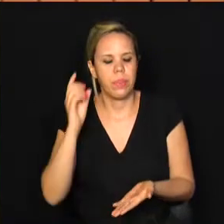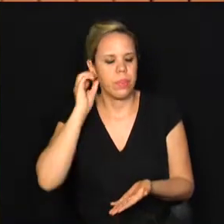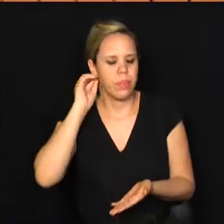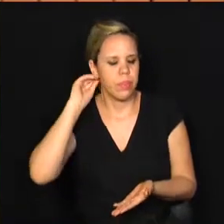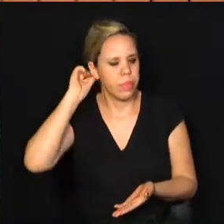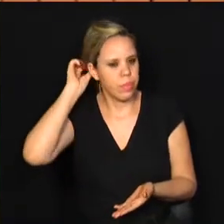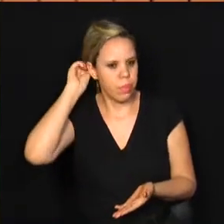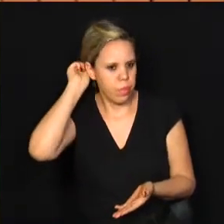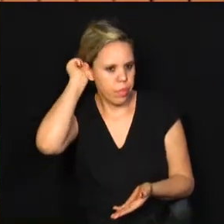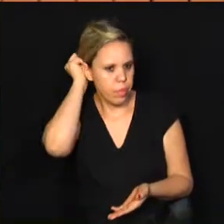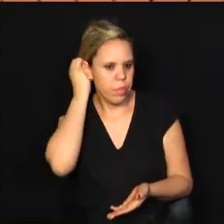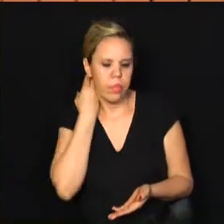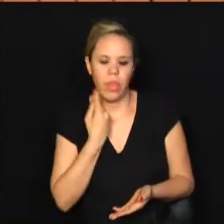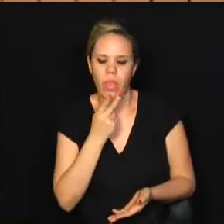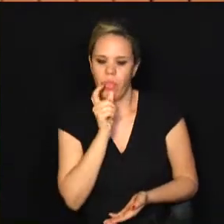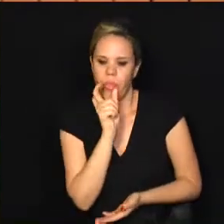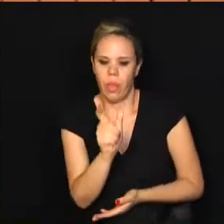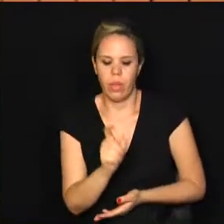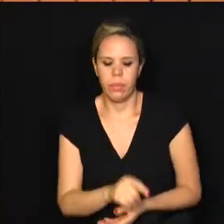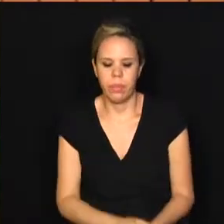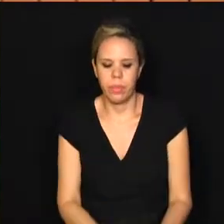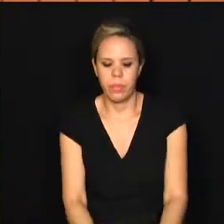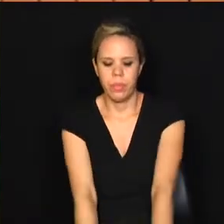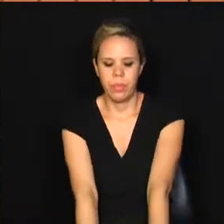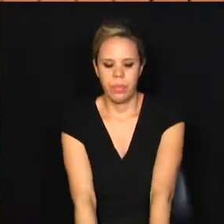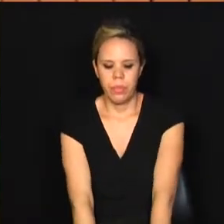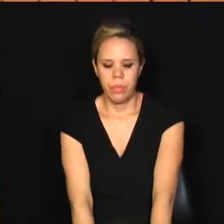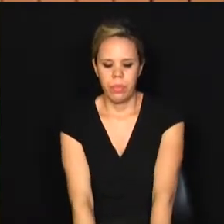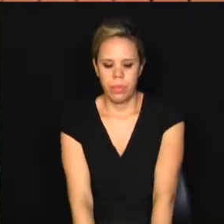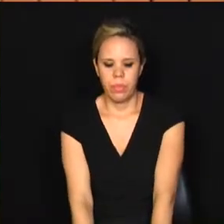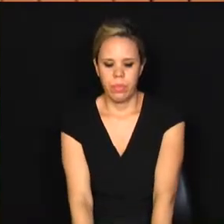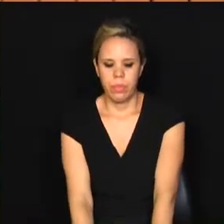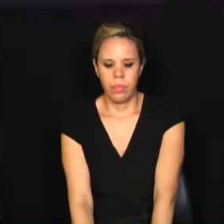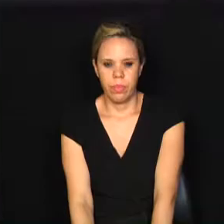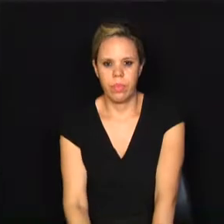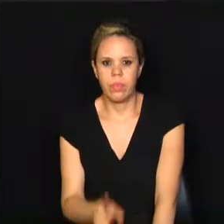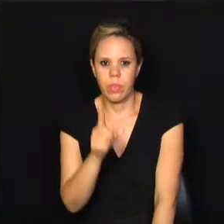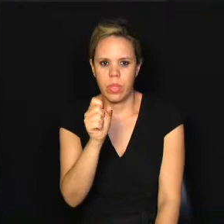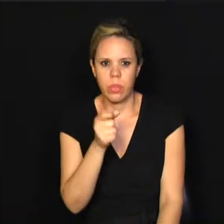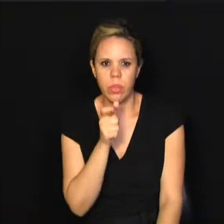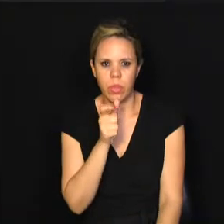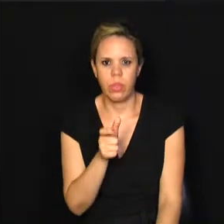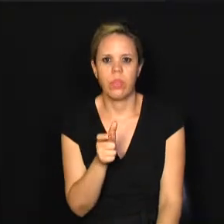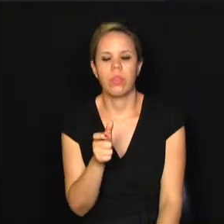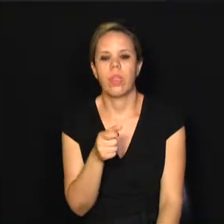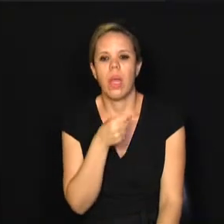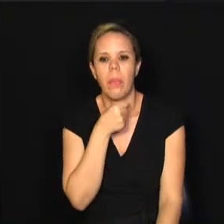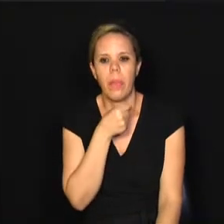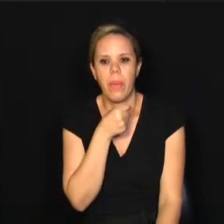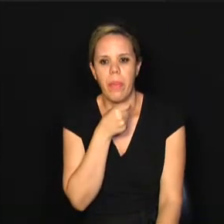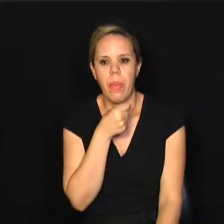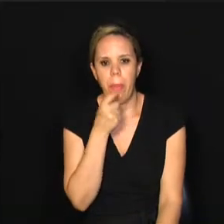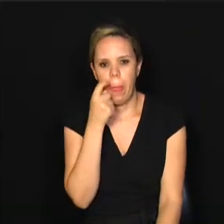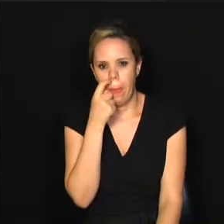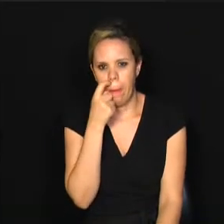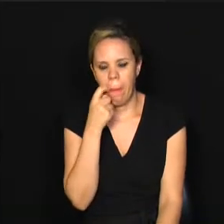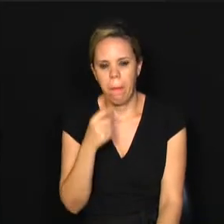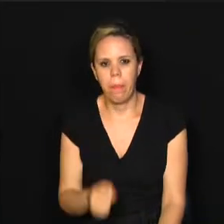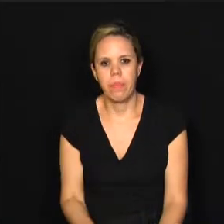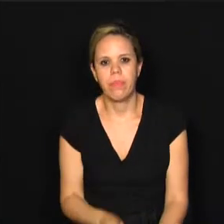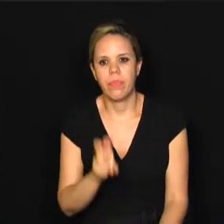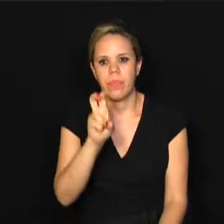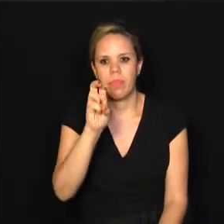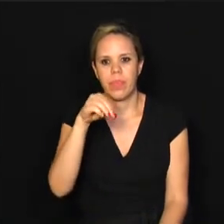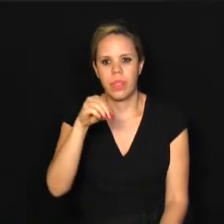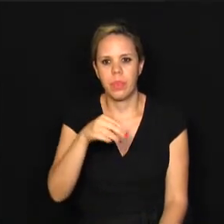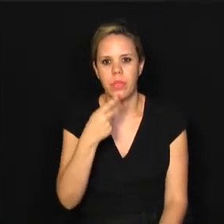usar a palavra aqui, dona Sebastiana. A senhora pode ligar. Isso, ligou o microfone. Ela tem 5 minutinhos aí